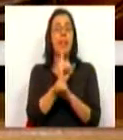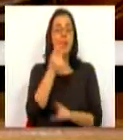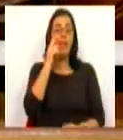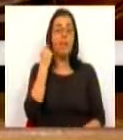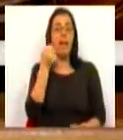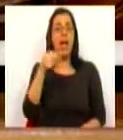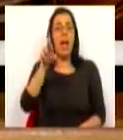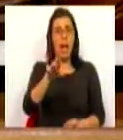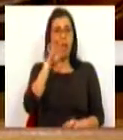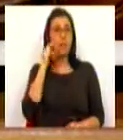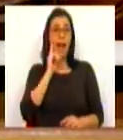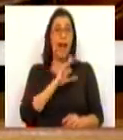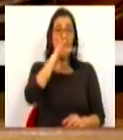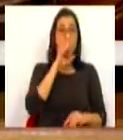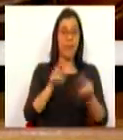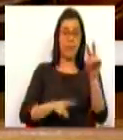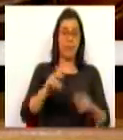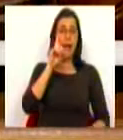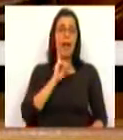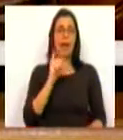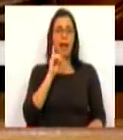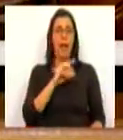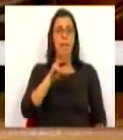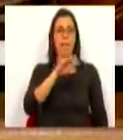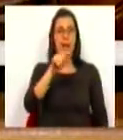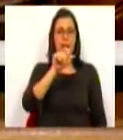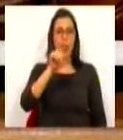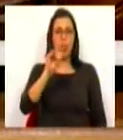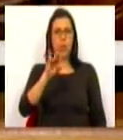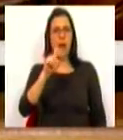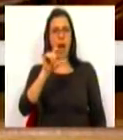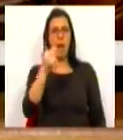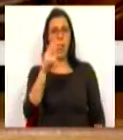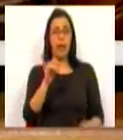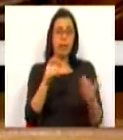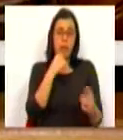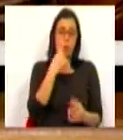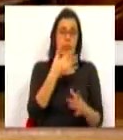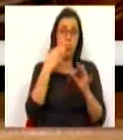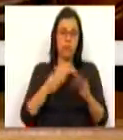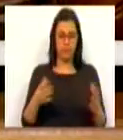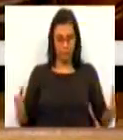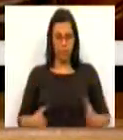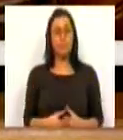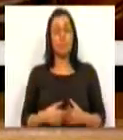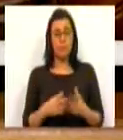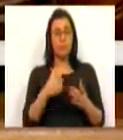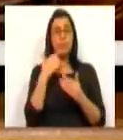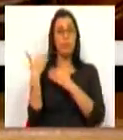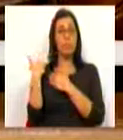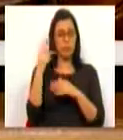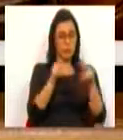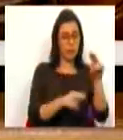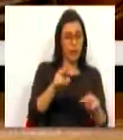Gaspar, quer quando a Ministra das Finanças era Maria Luís Albuquerque. Podemos afirmá-lo. Quer os titulares das